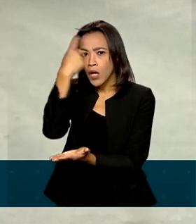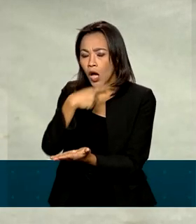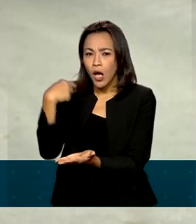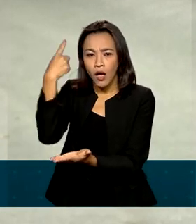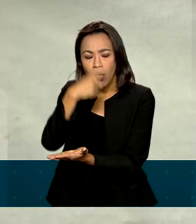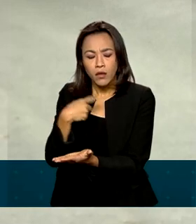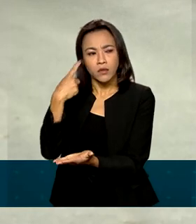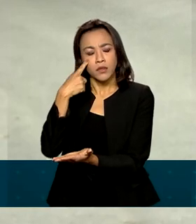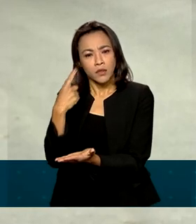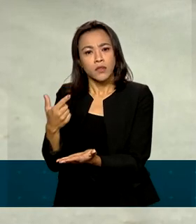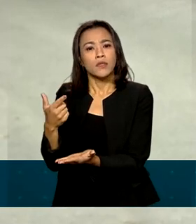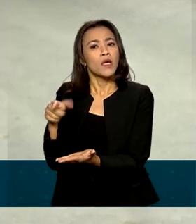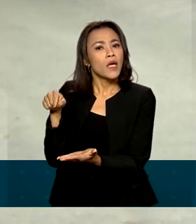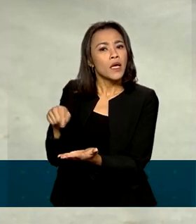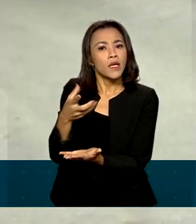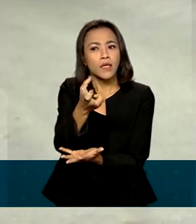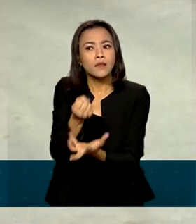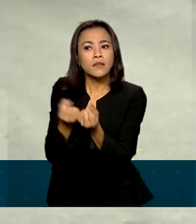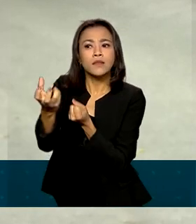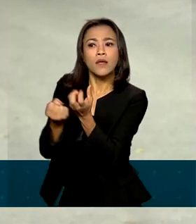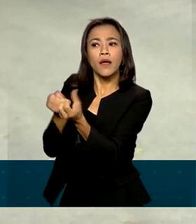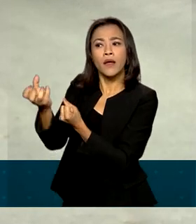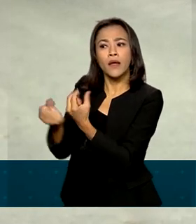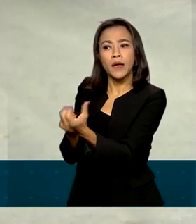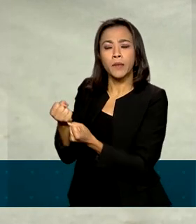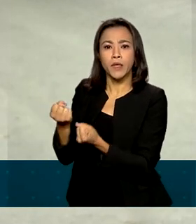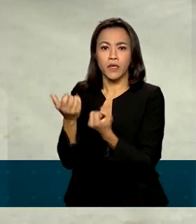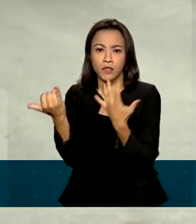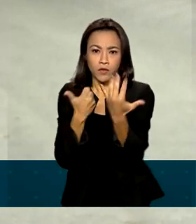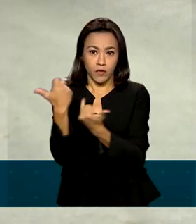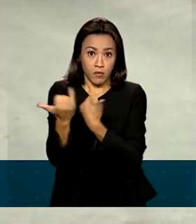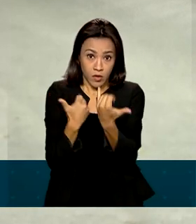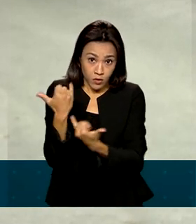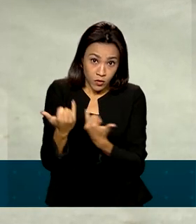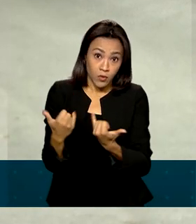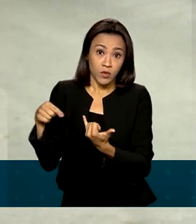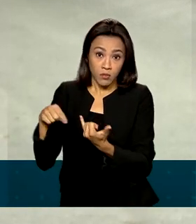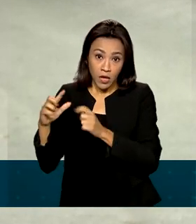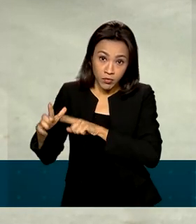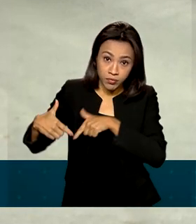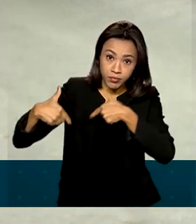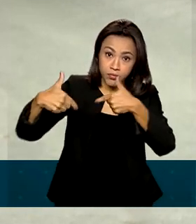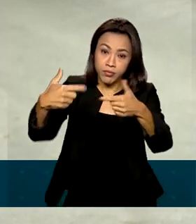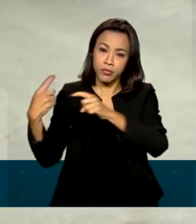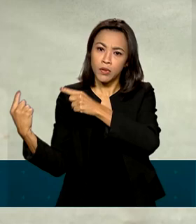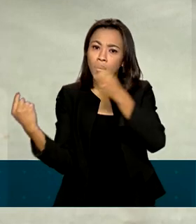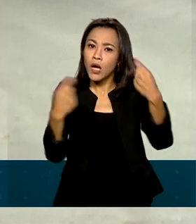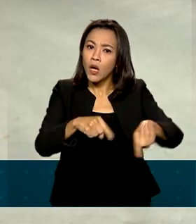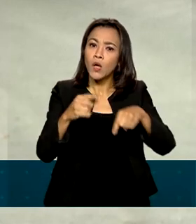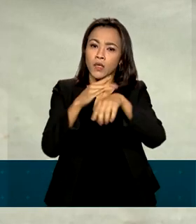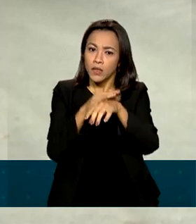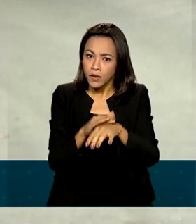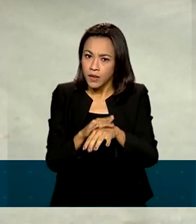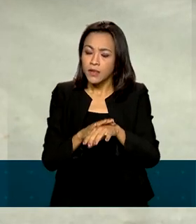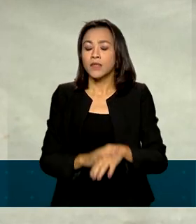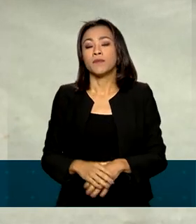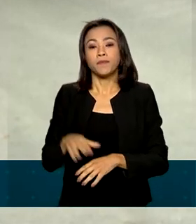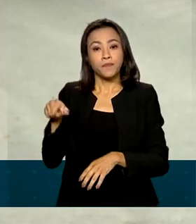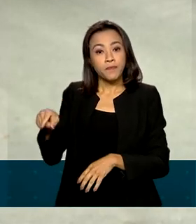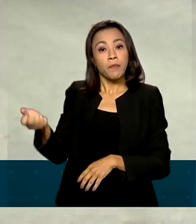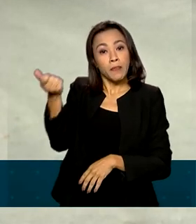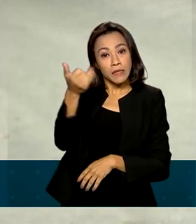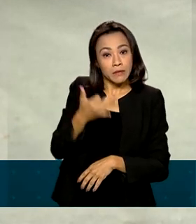a análise dos dados para ações integradas de enfrentamento à doença. Segundo o Ministério da